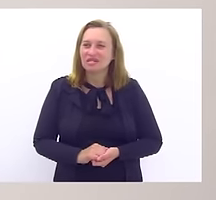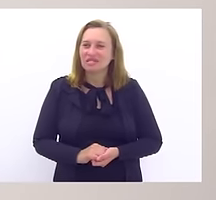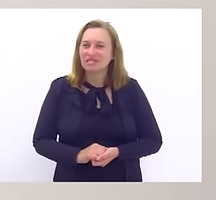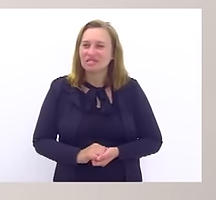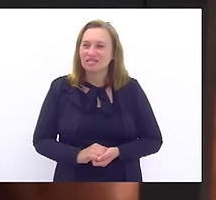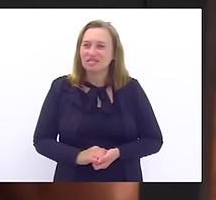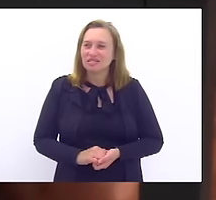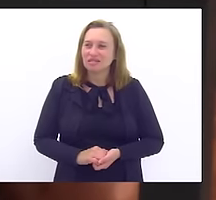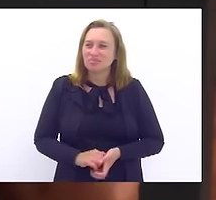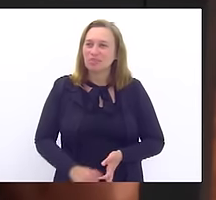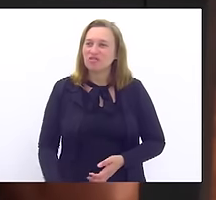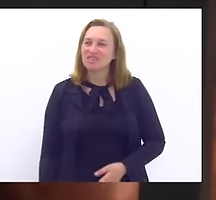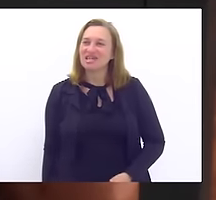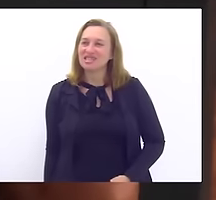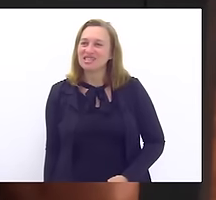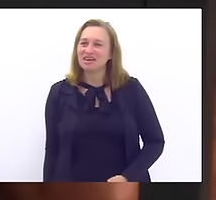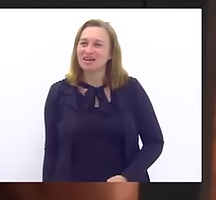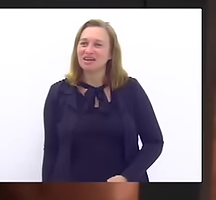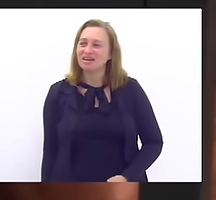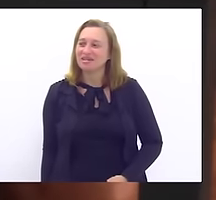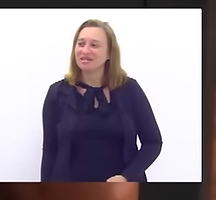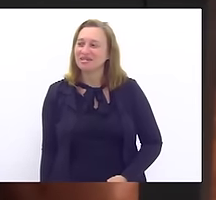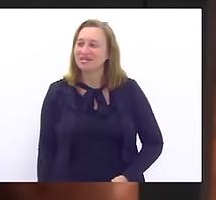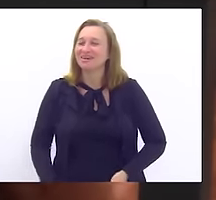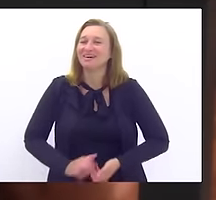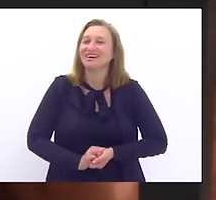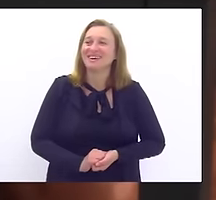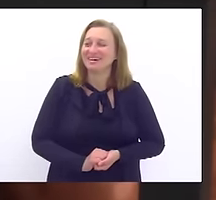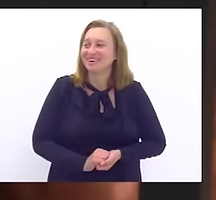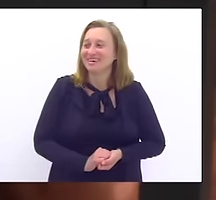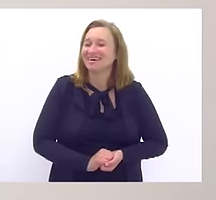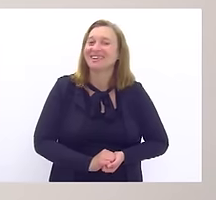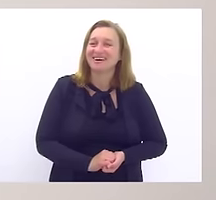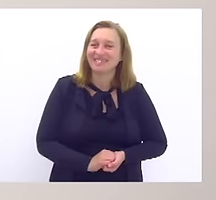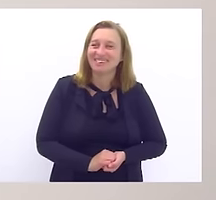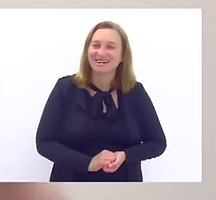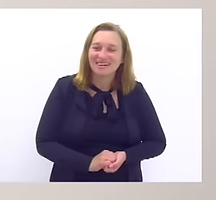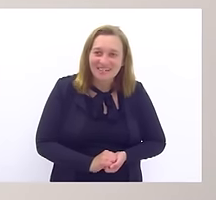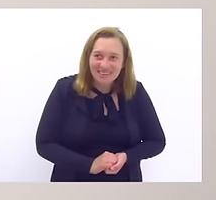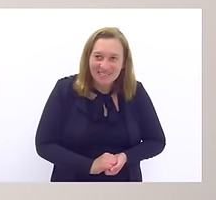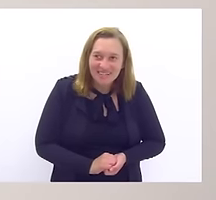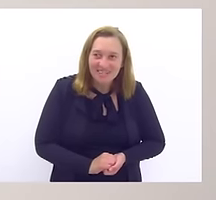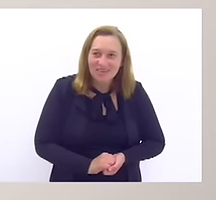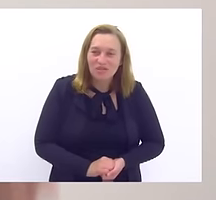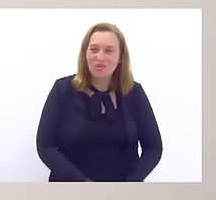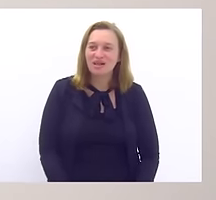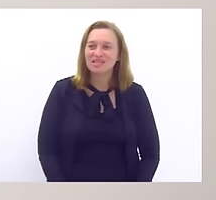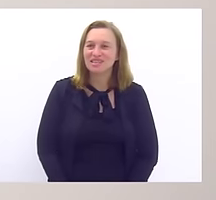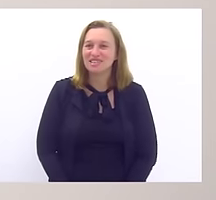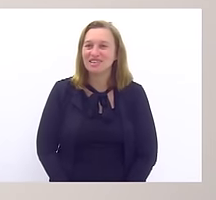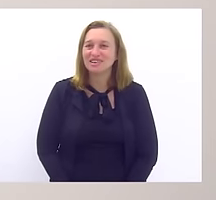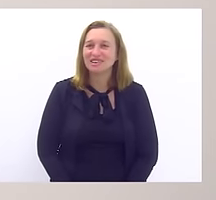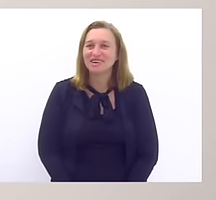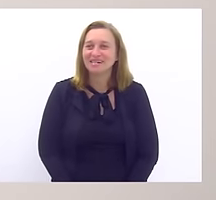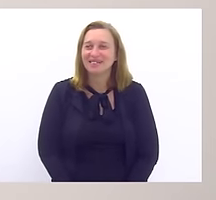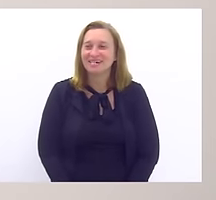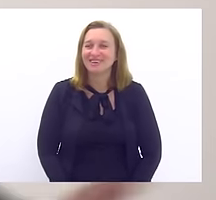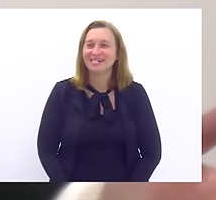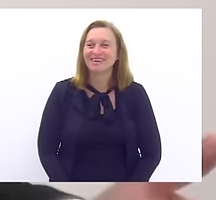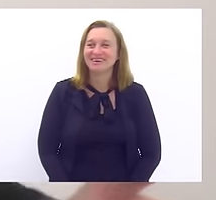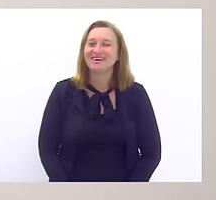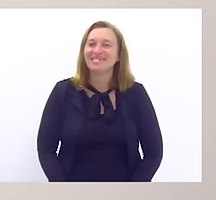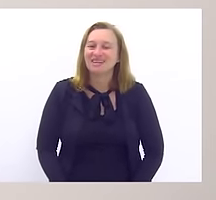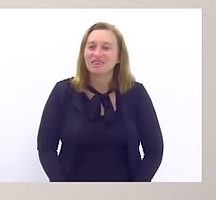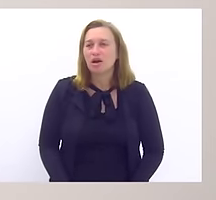montado pelo lado do Pai Aqui que acabou com o trânsito no aeroporto pô duas horas para chegar no aeroporto 4 horas da manhã